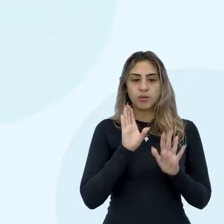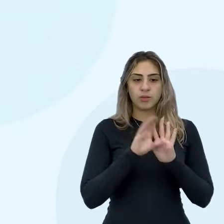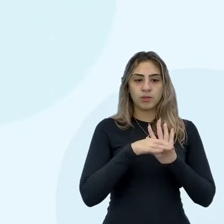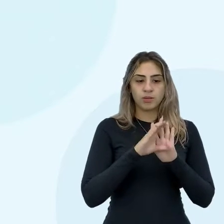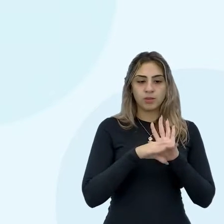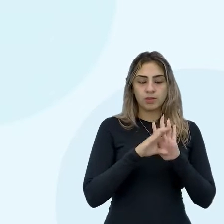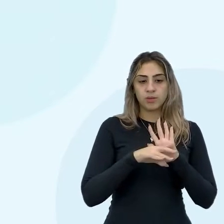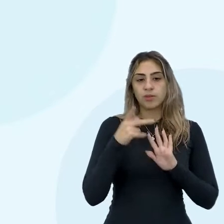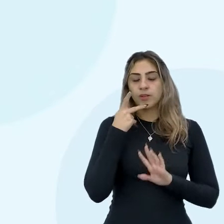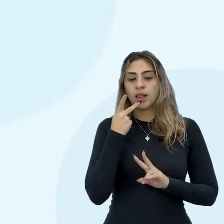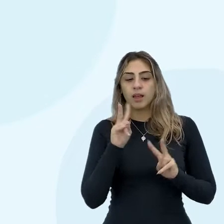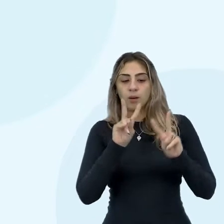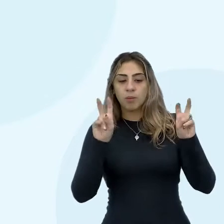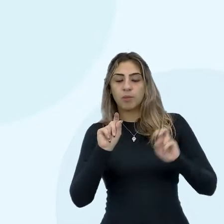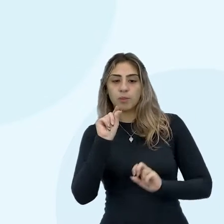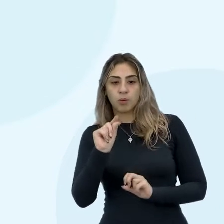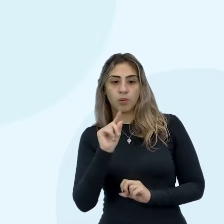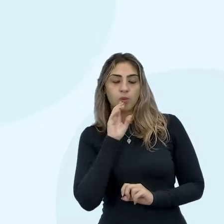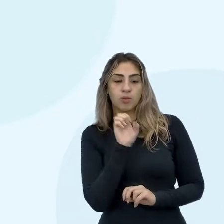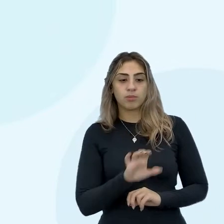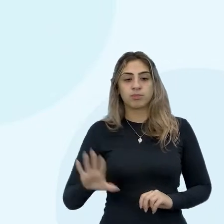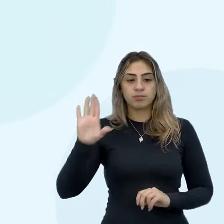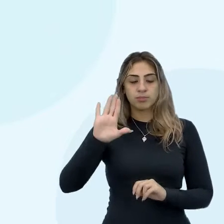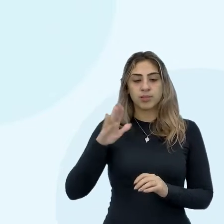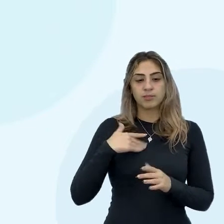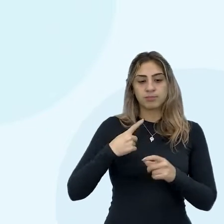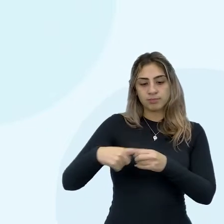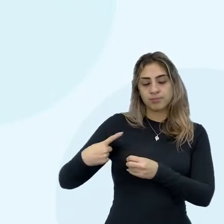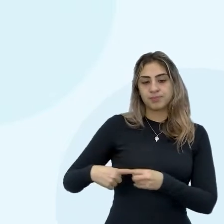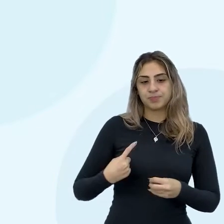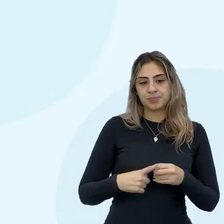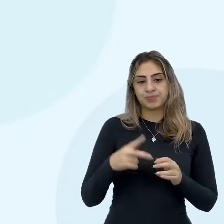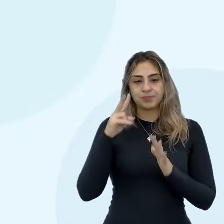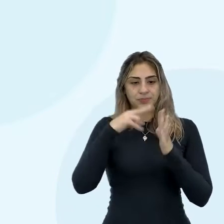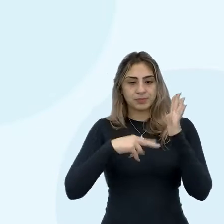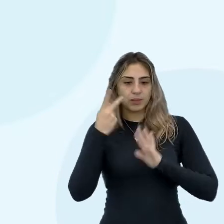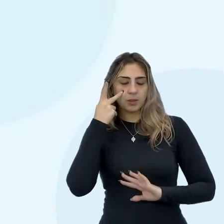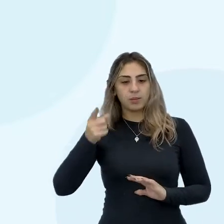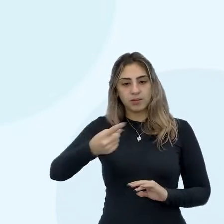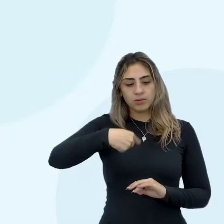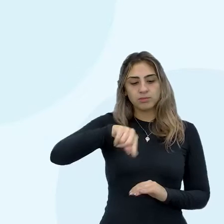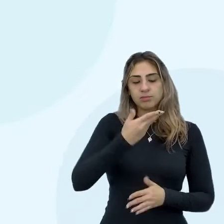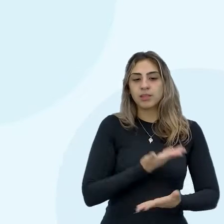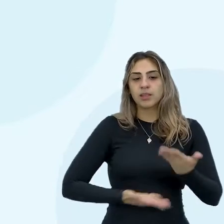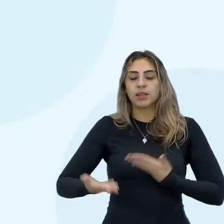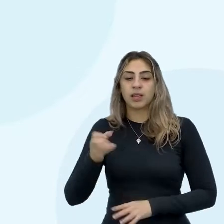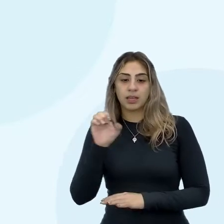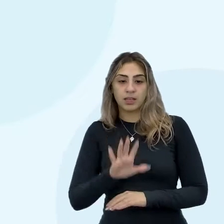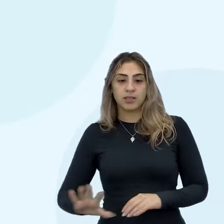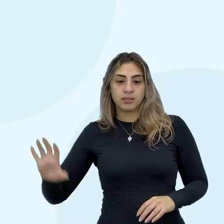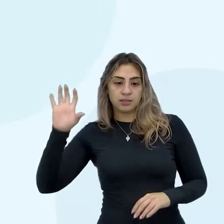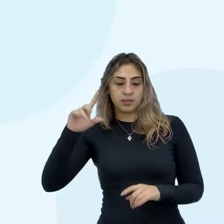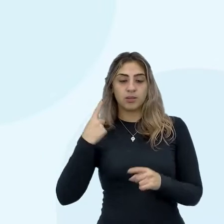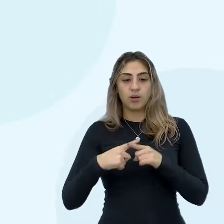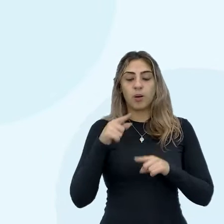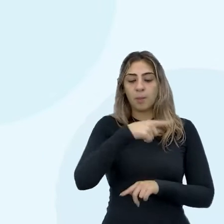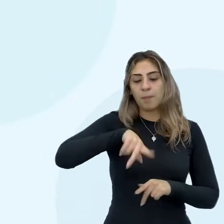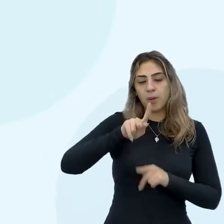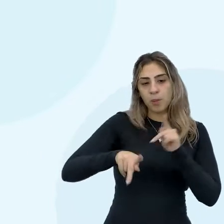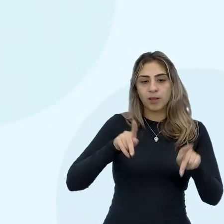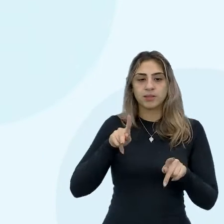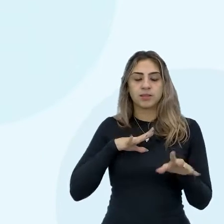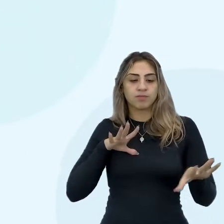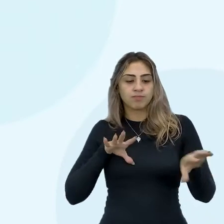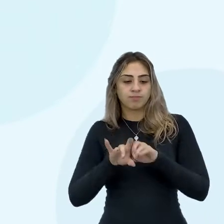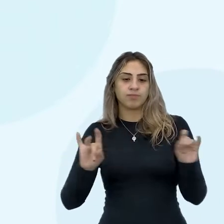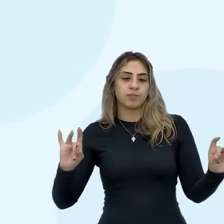vou falar um pouco de Estado-nação. Lendo aqui para vocês, trata-se de estados nos quais a população é formada